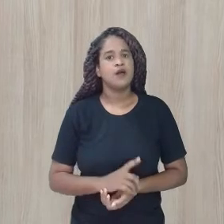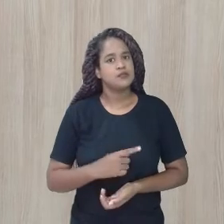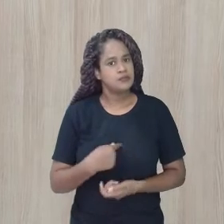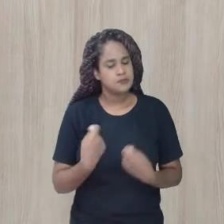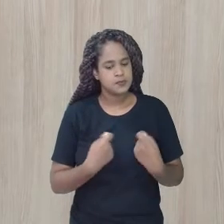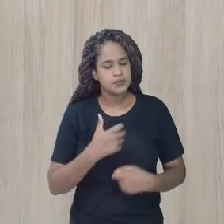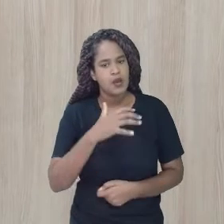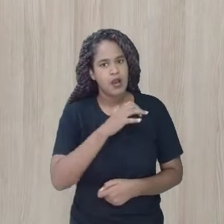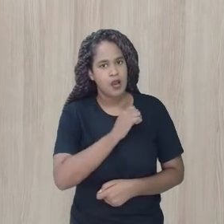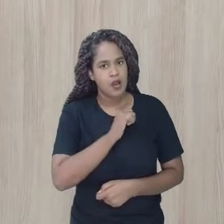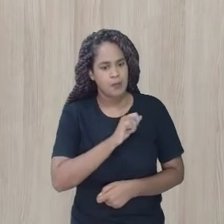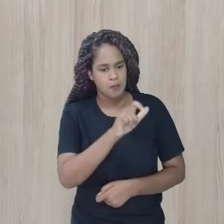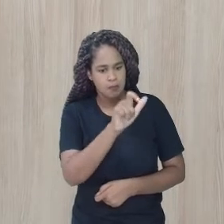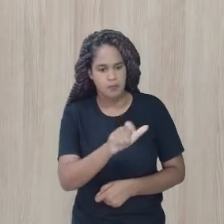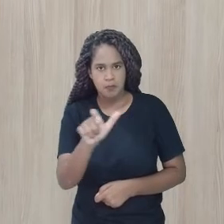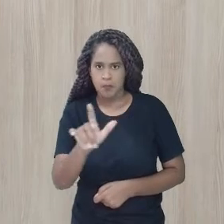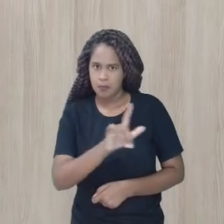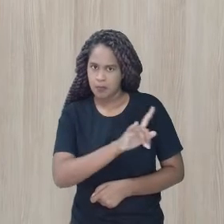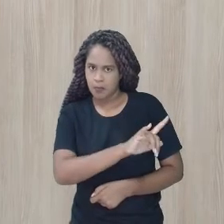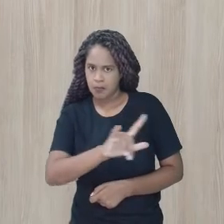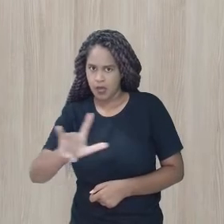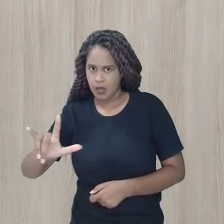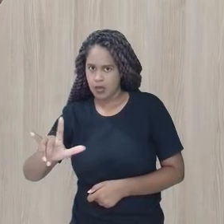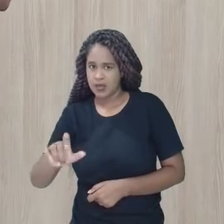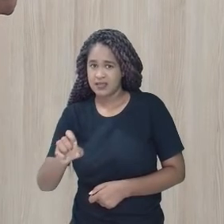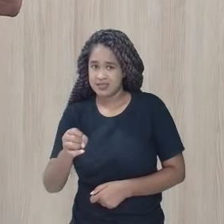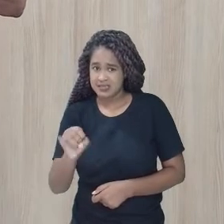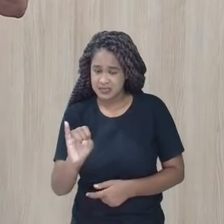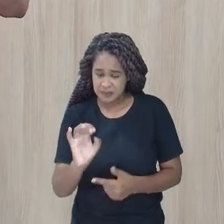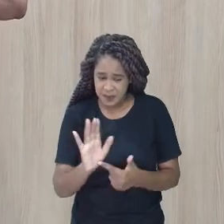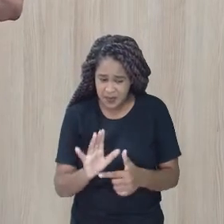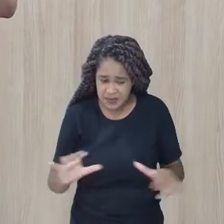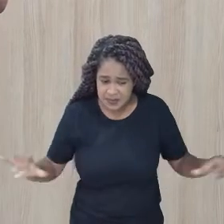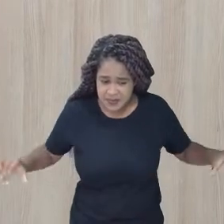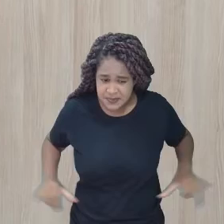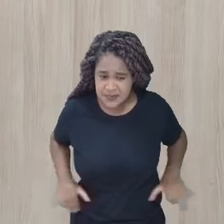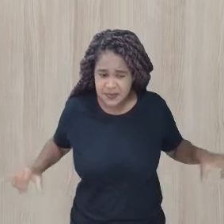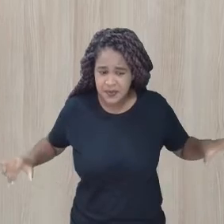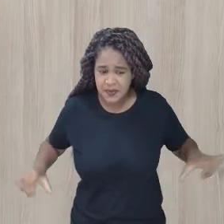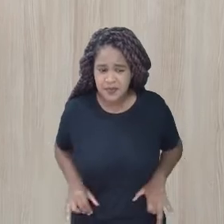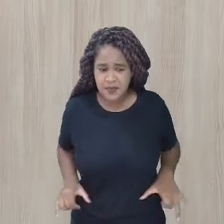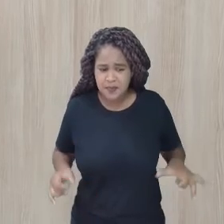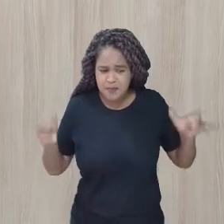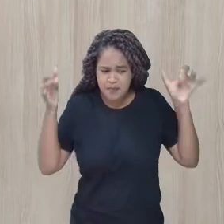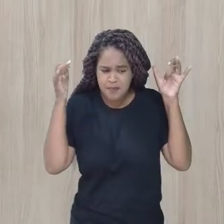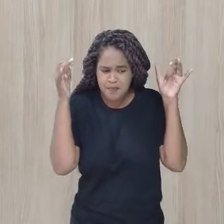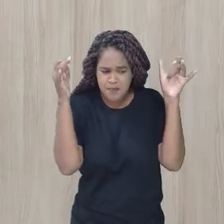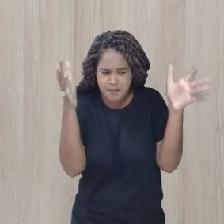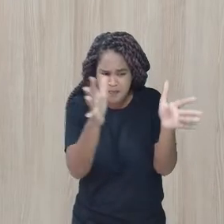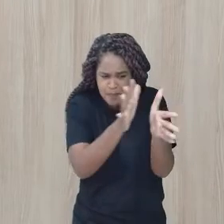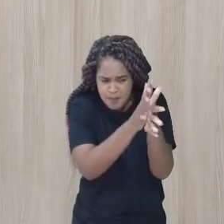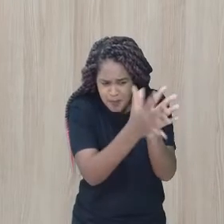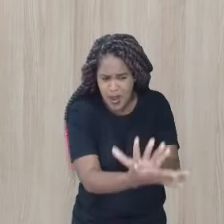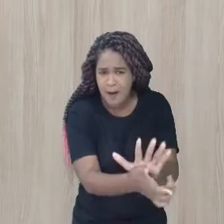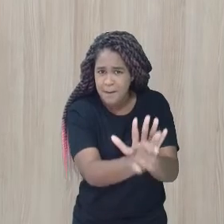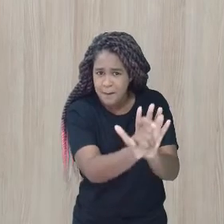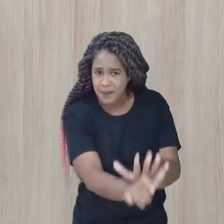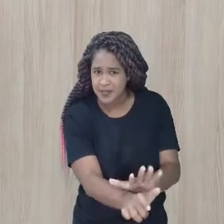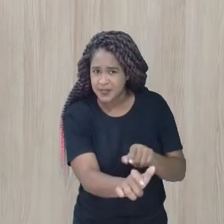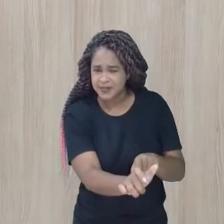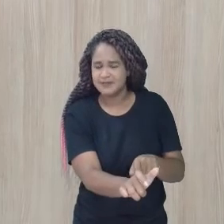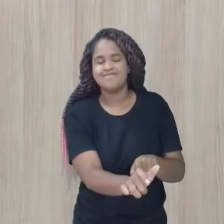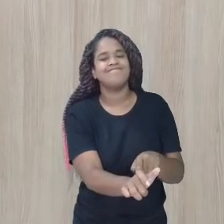ter amor ao próximo. Então, aquilo que traz sofrimento, que desfaz, diminui o próximo, nós não